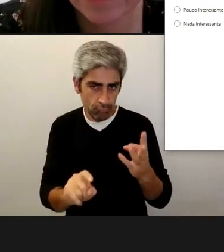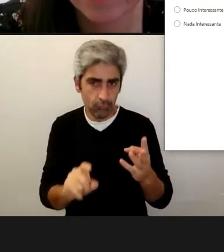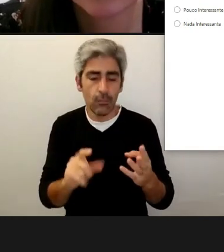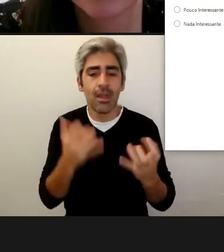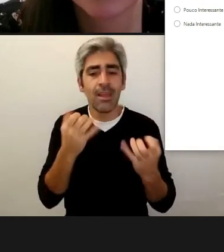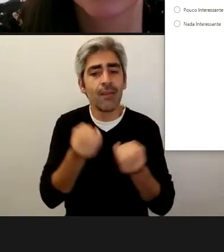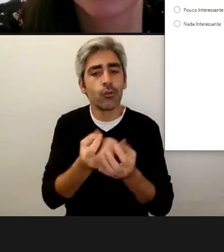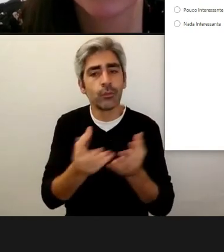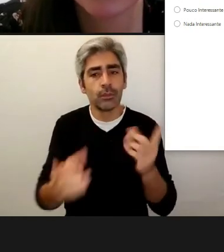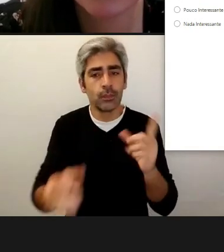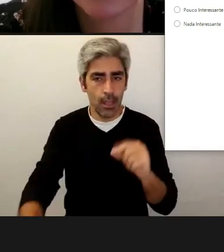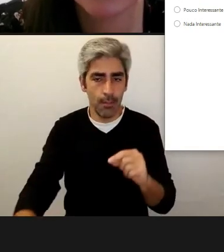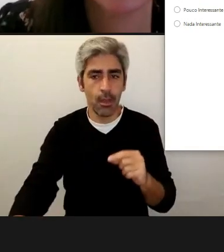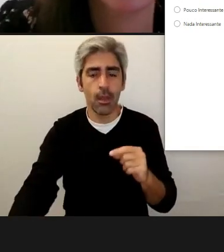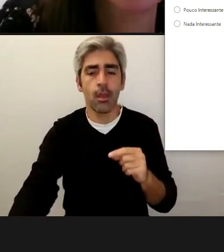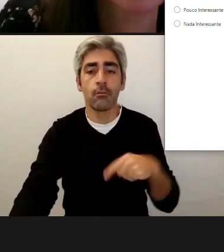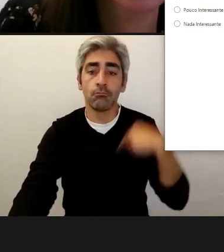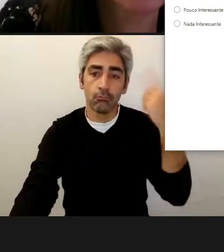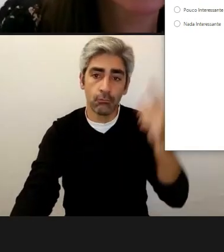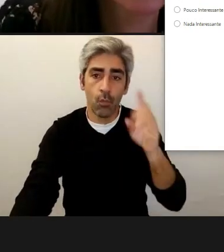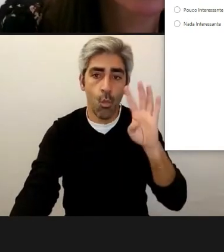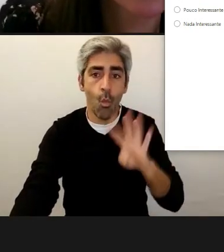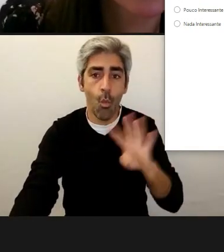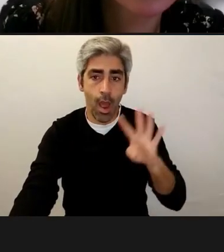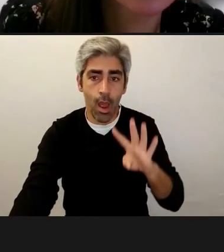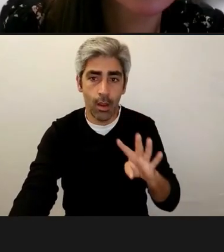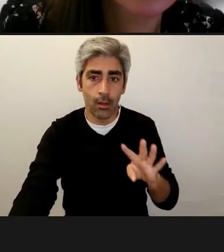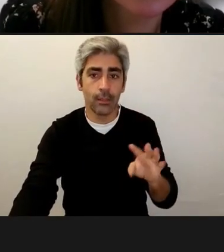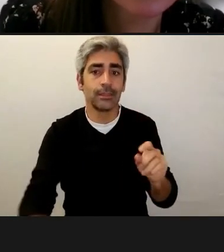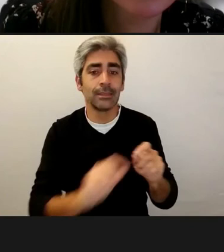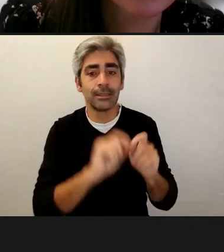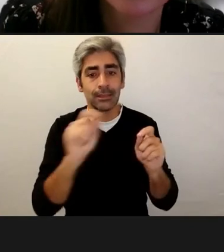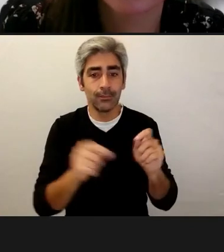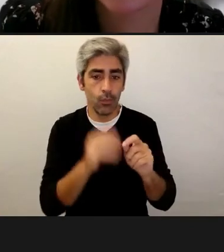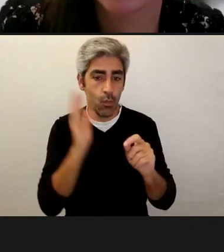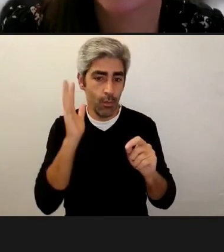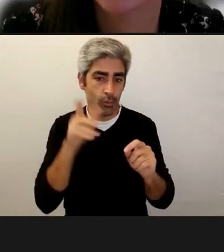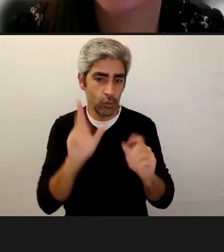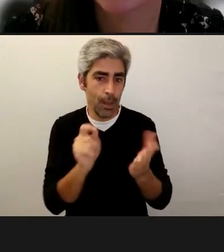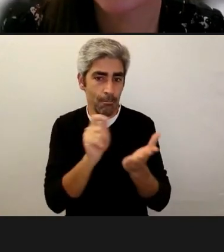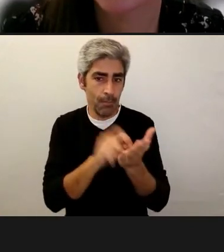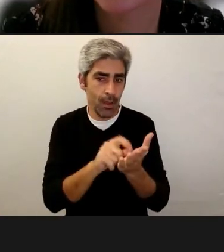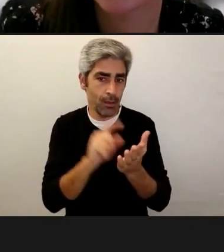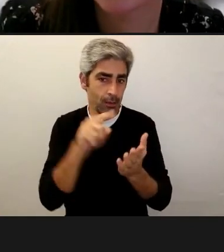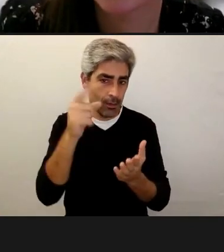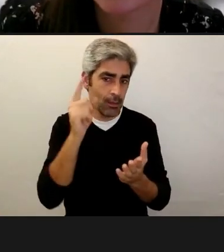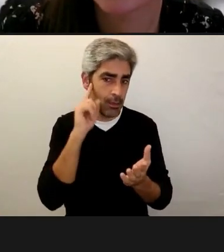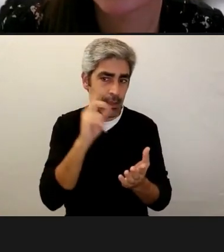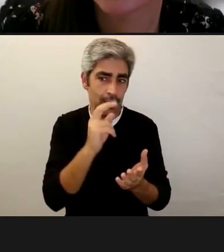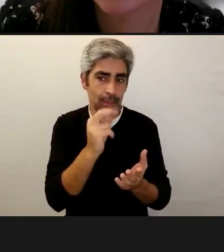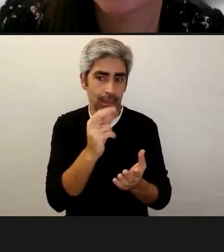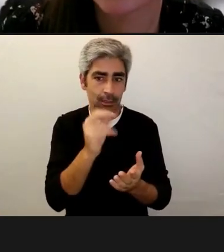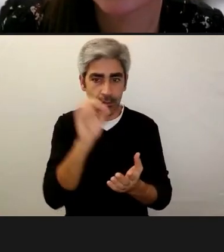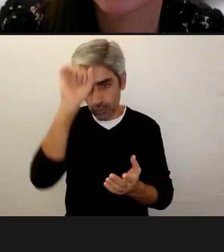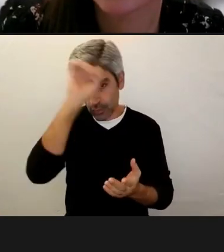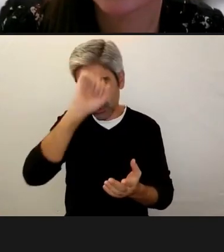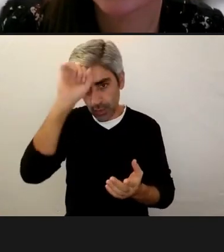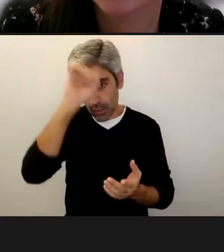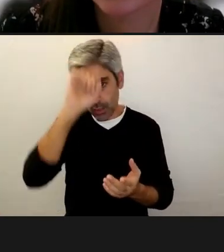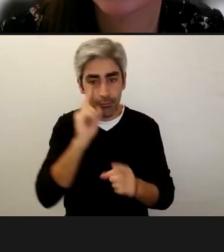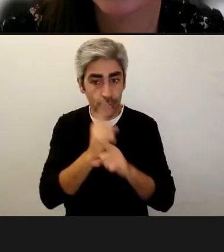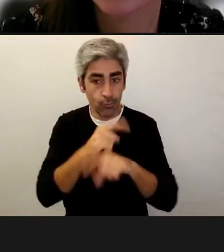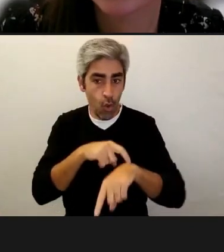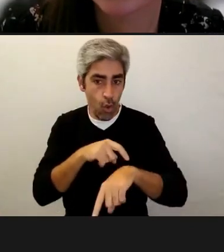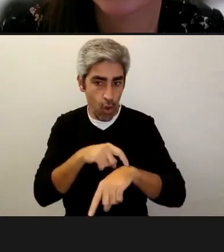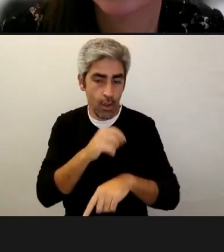Informamos ainda que a quarta sessão do ciclo de webinars já tem data marcada, será dia 13 de janeiro, no mesmo horário, entre